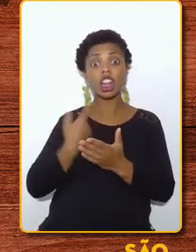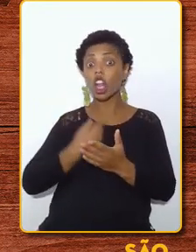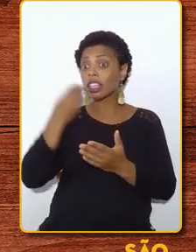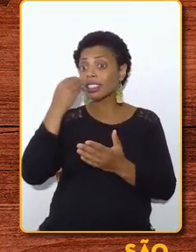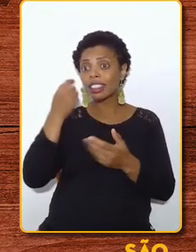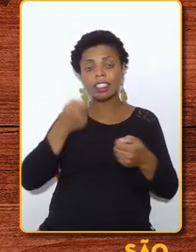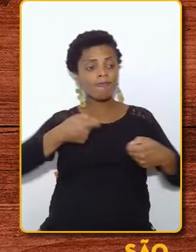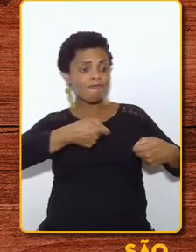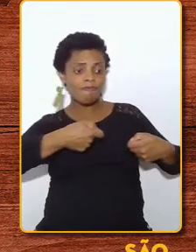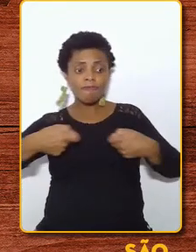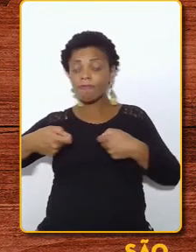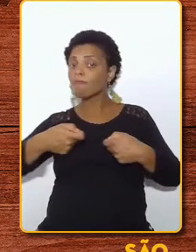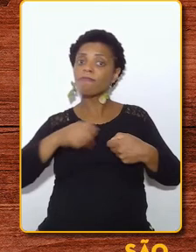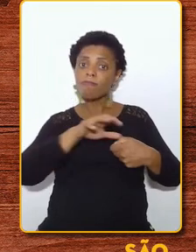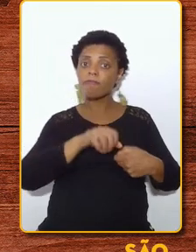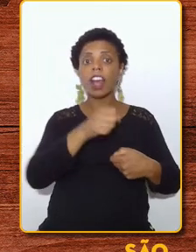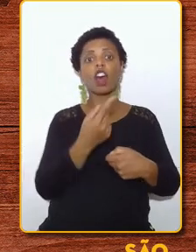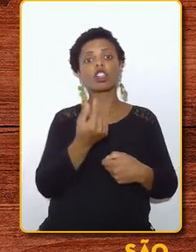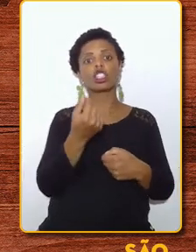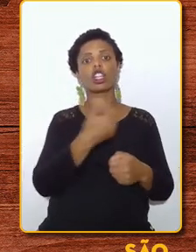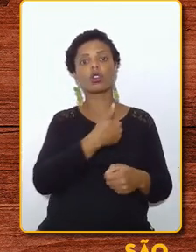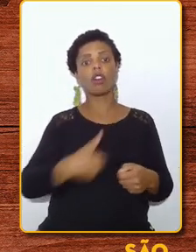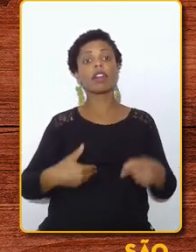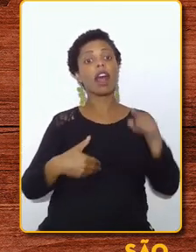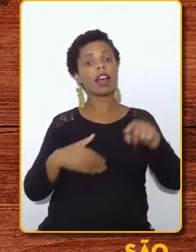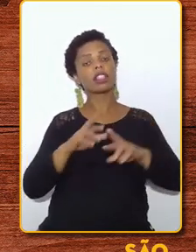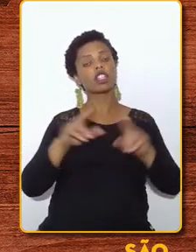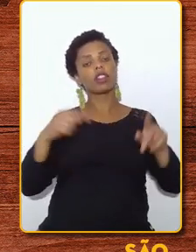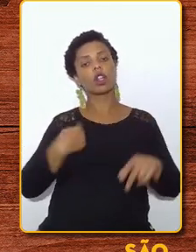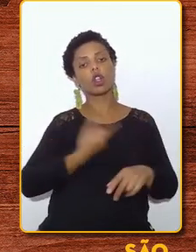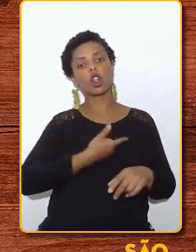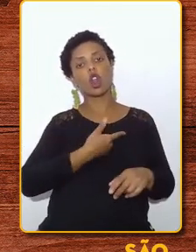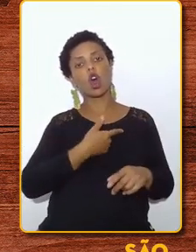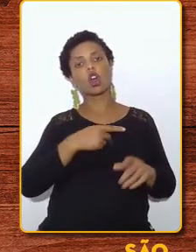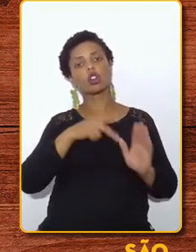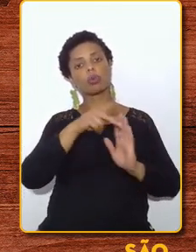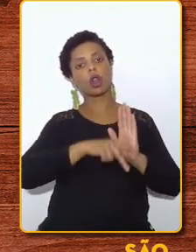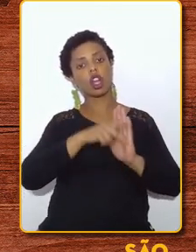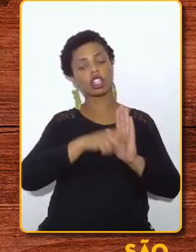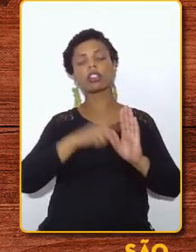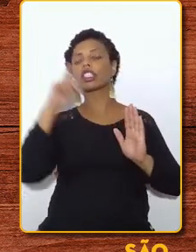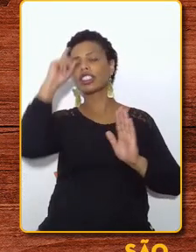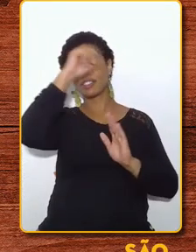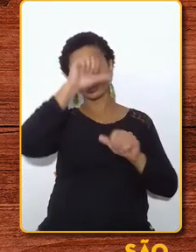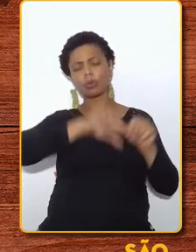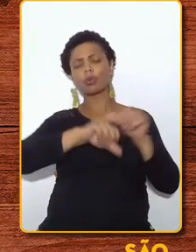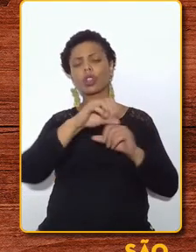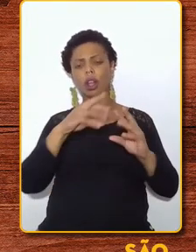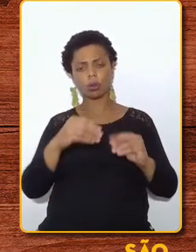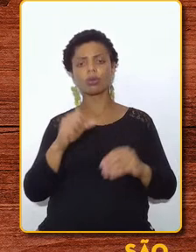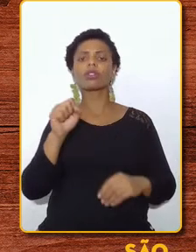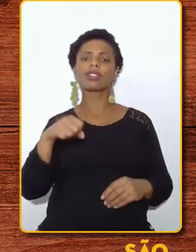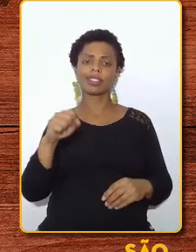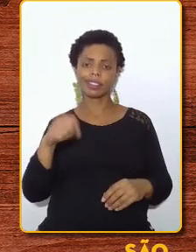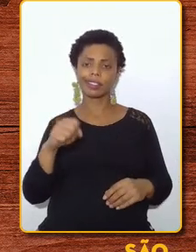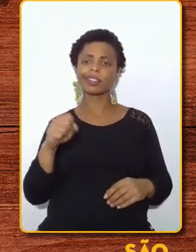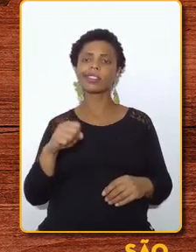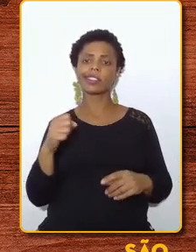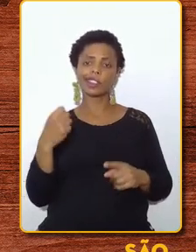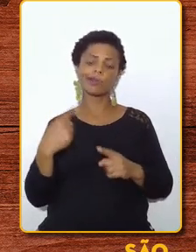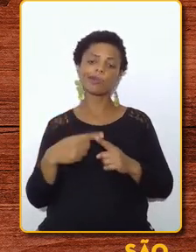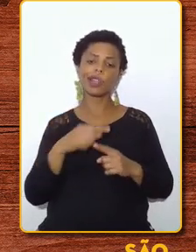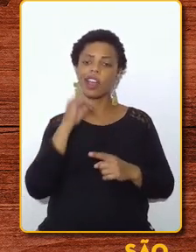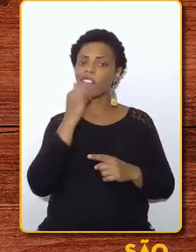é a diferença do nosso projeto. Vai ser difícil mudar isso tudo? Vai, porque, infelizmente,